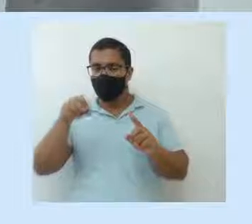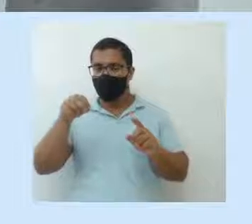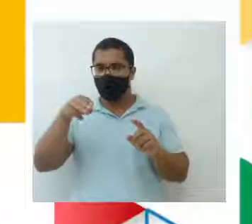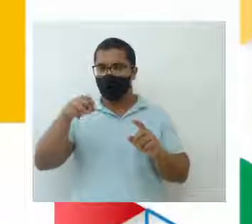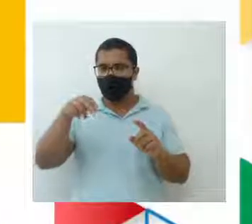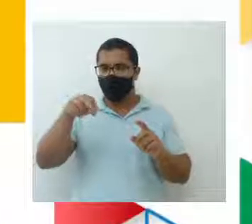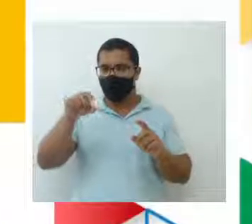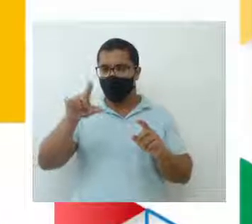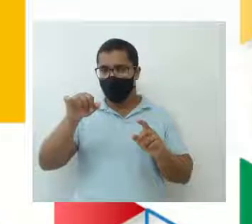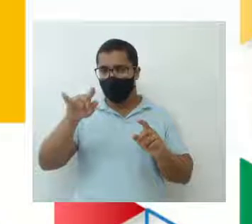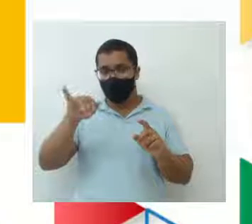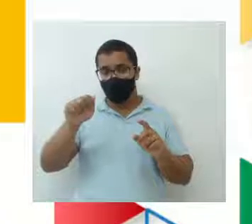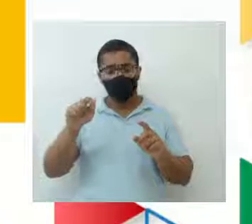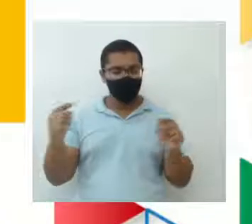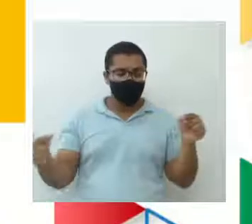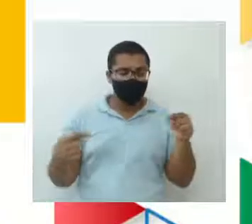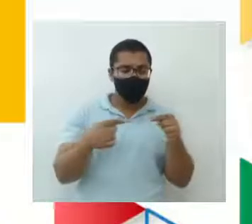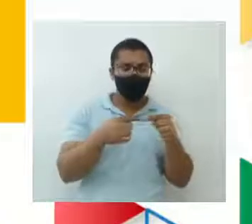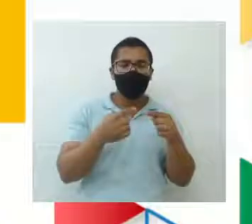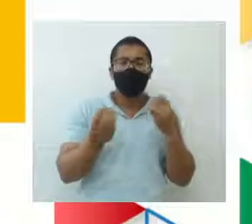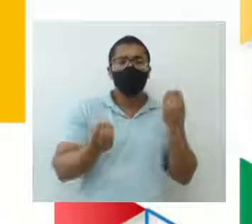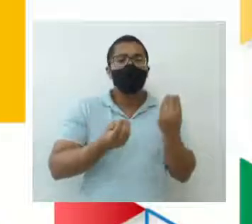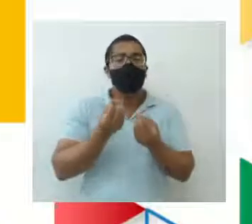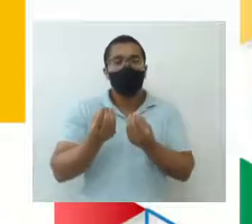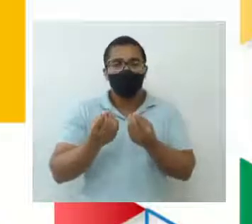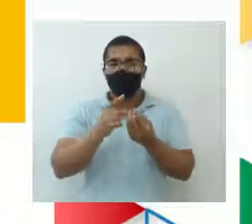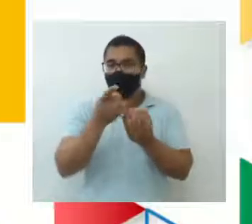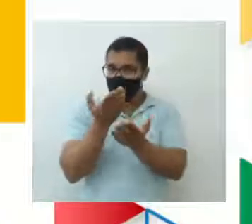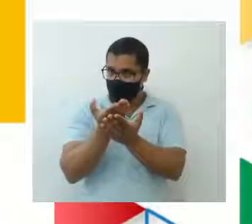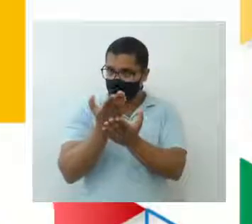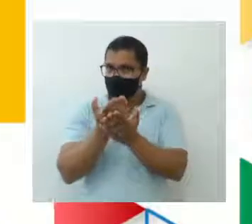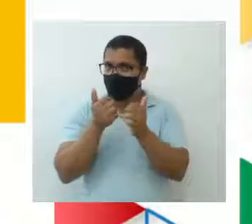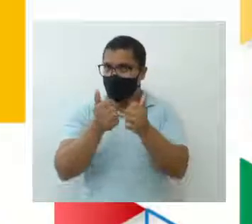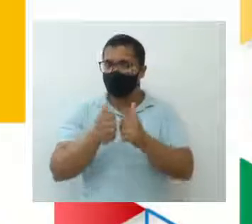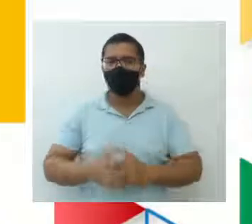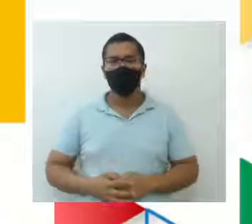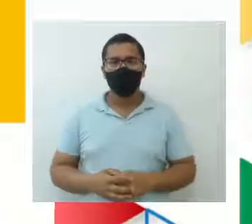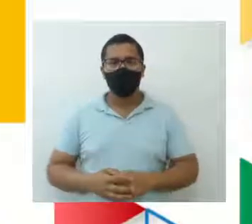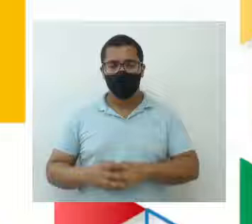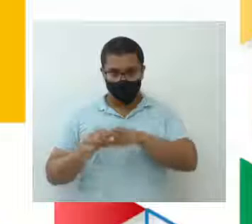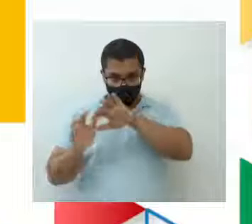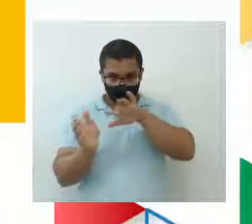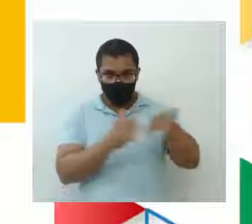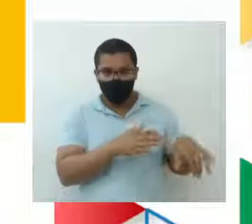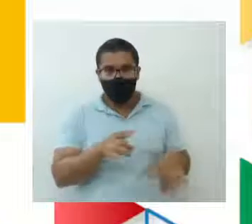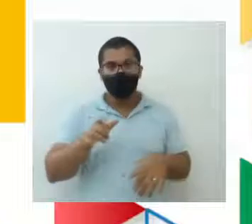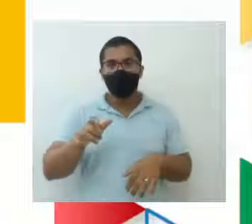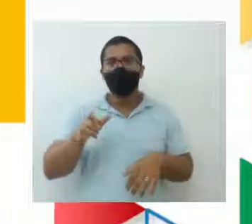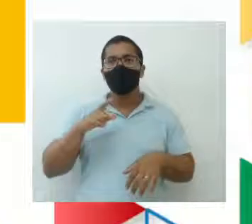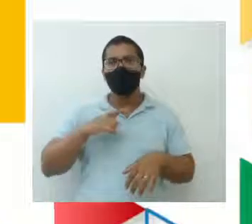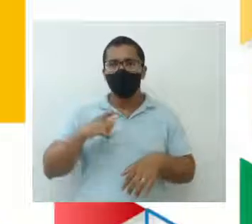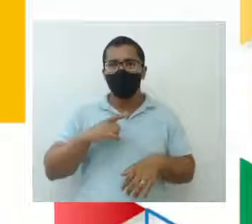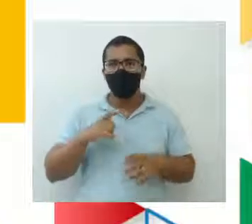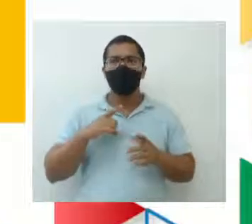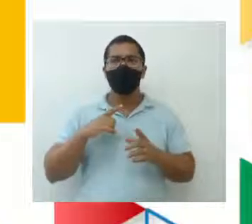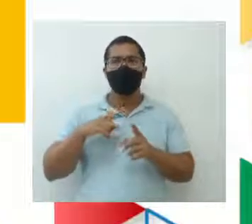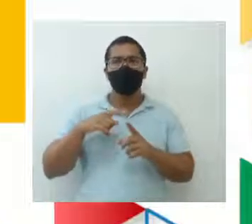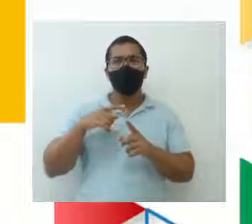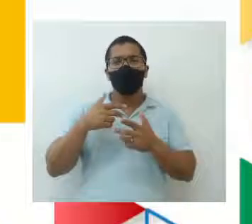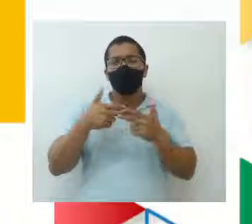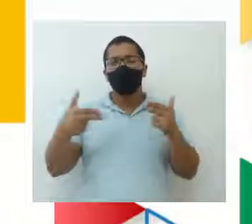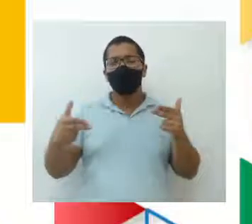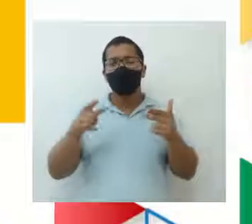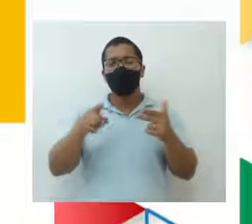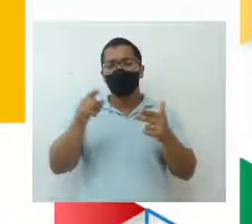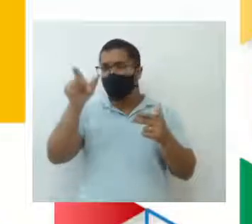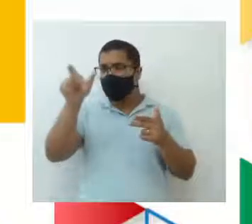a filosofia deveria voltar-se para Russell para a investigação sobre as possibilidades e limites